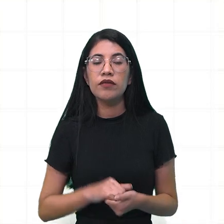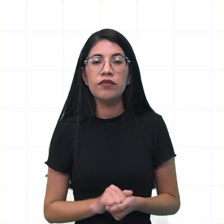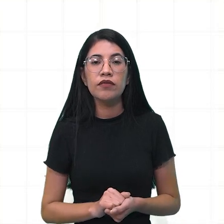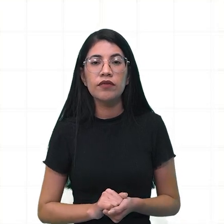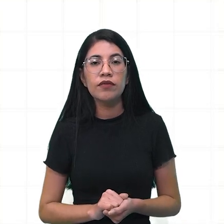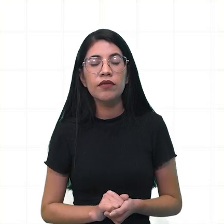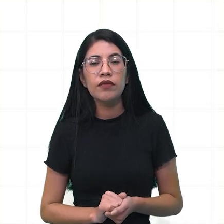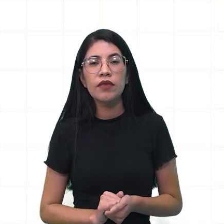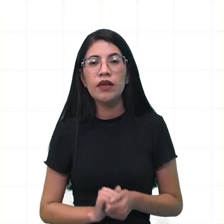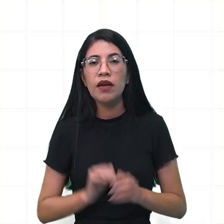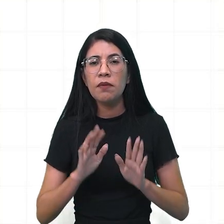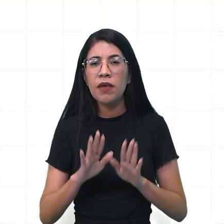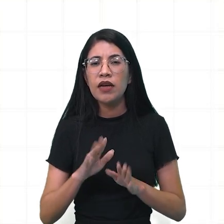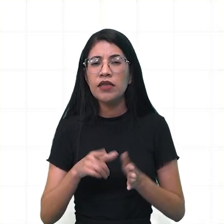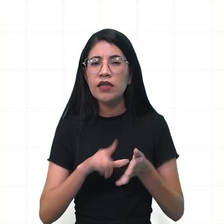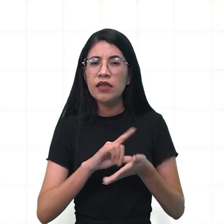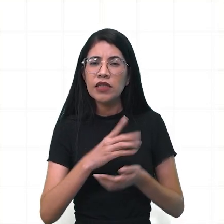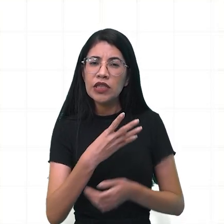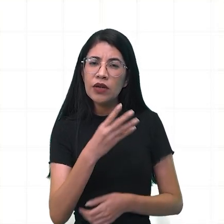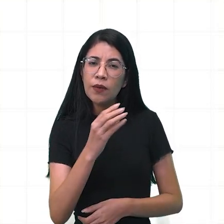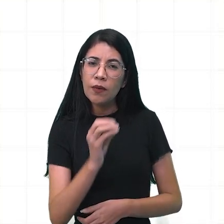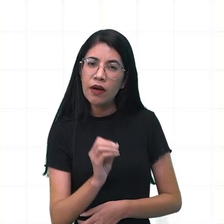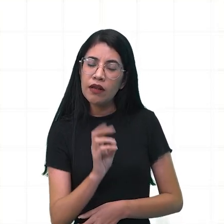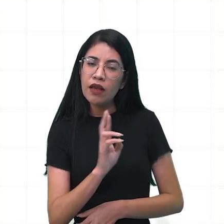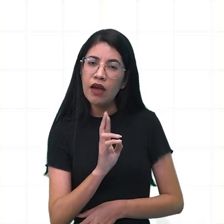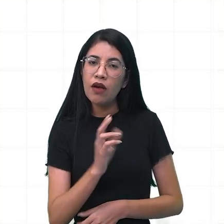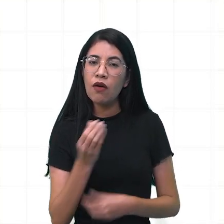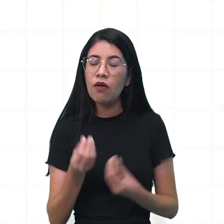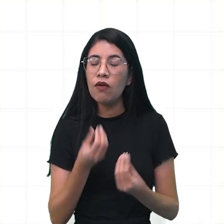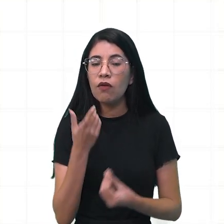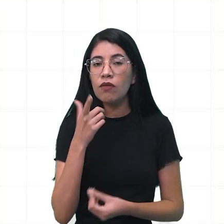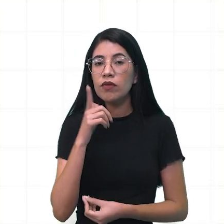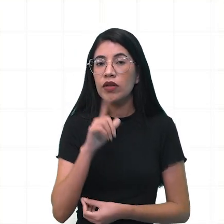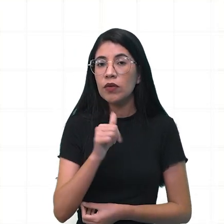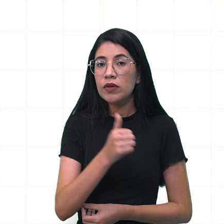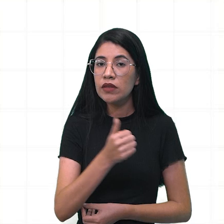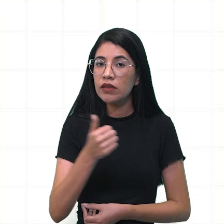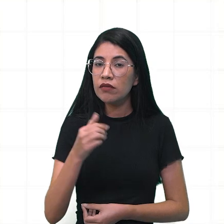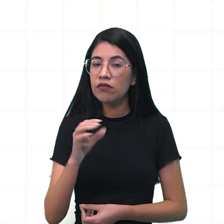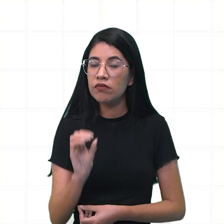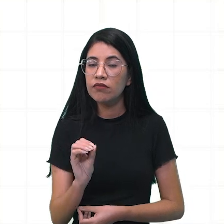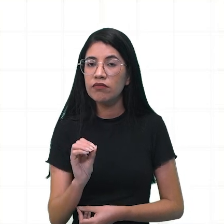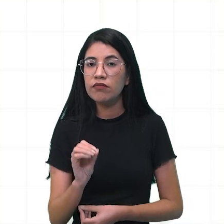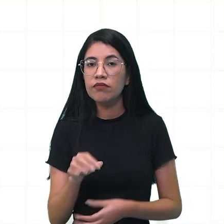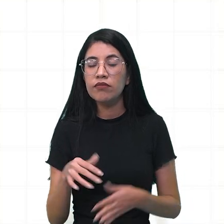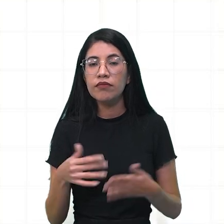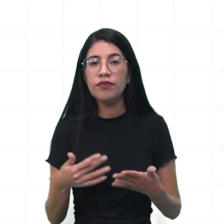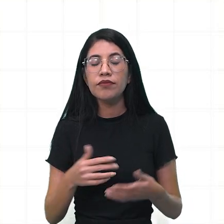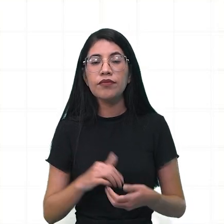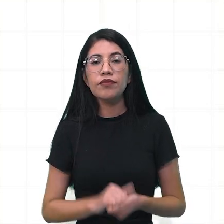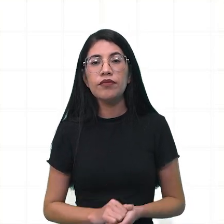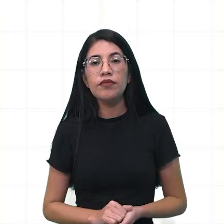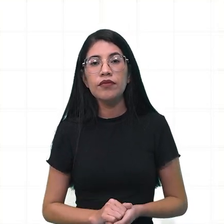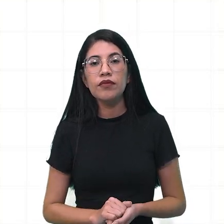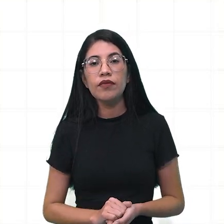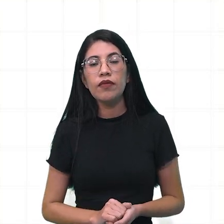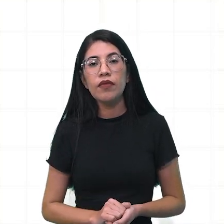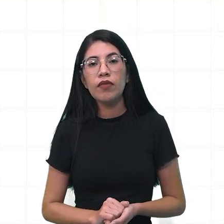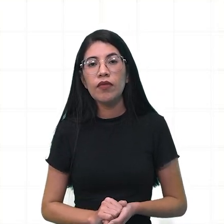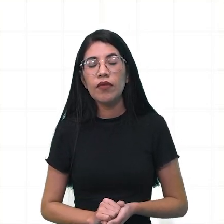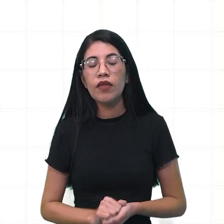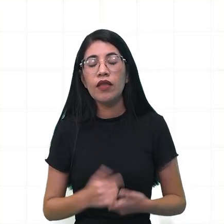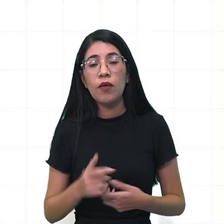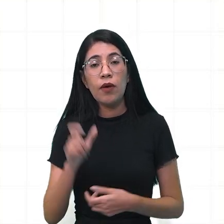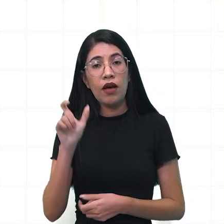ora ela só tinha 40 como que ela conseguiu tirar mais 110 né Então nesse caso